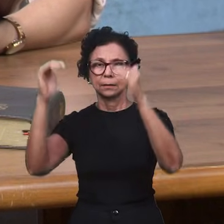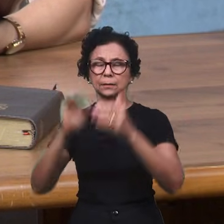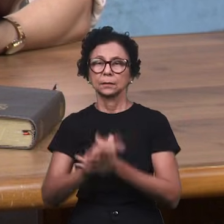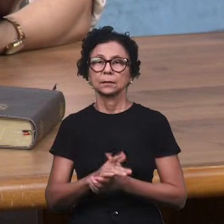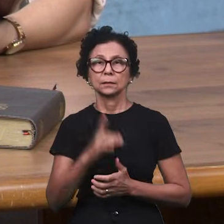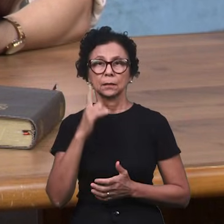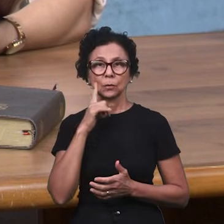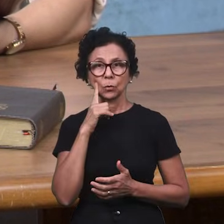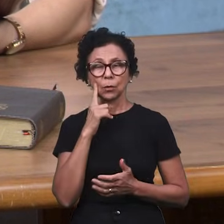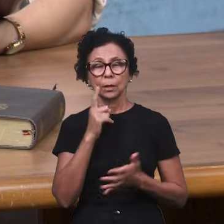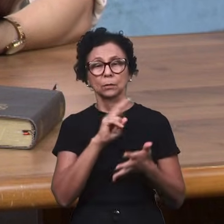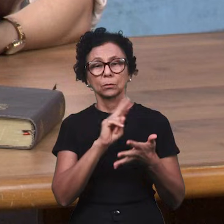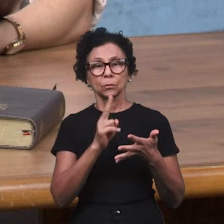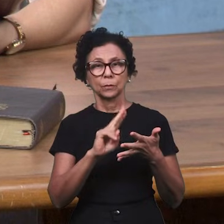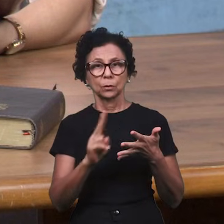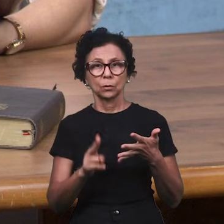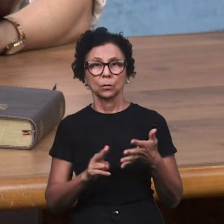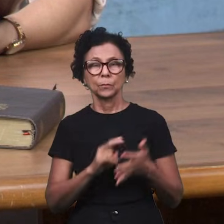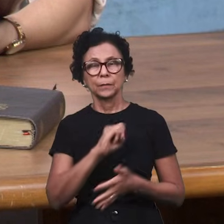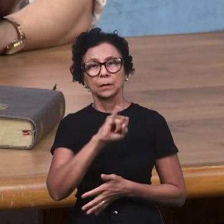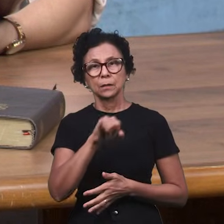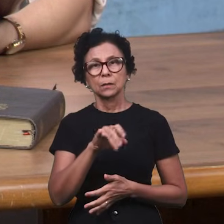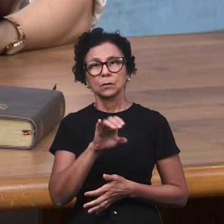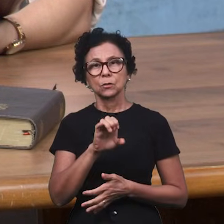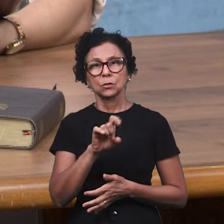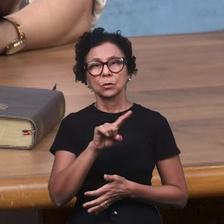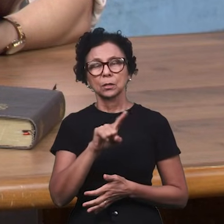Davi tinha: Jezobeão,